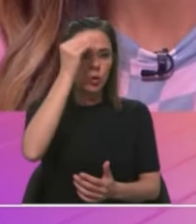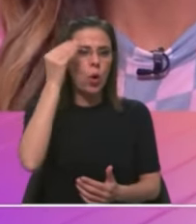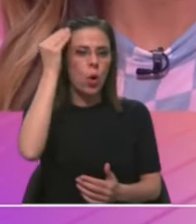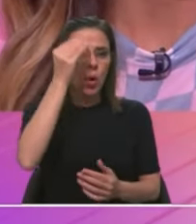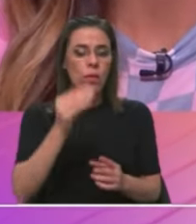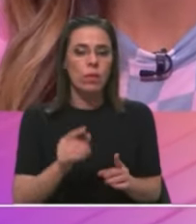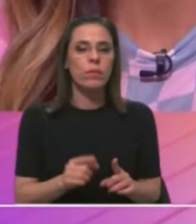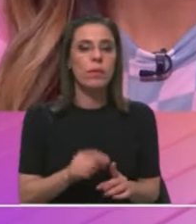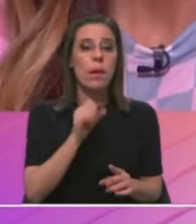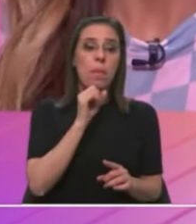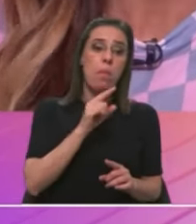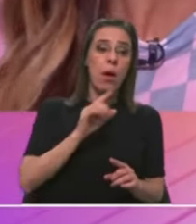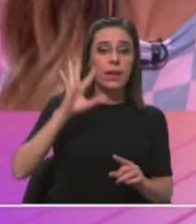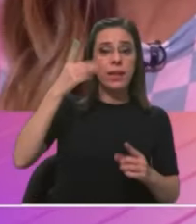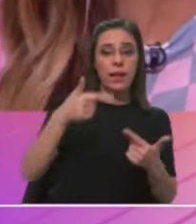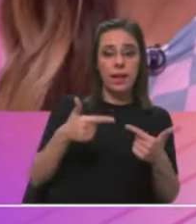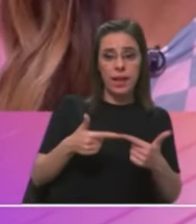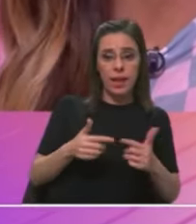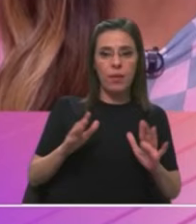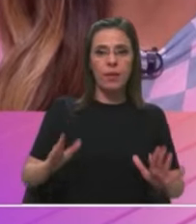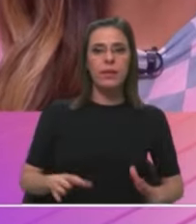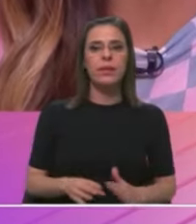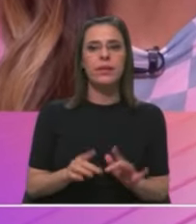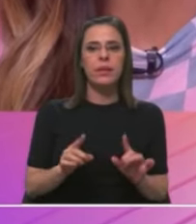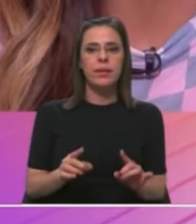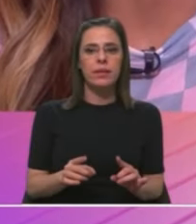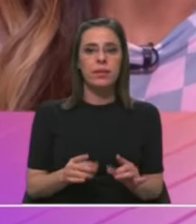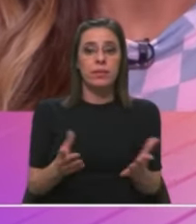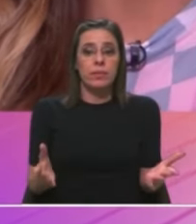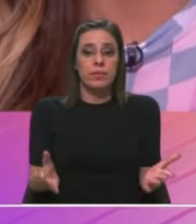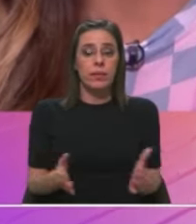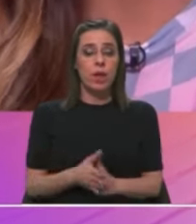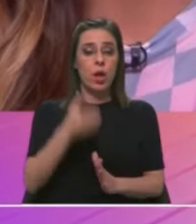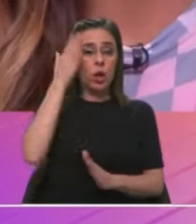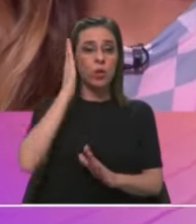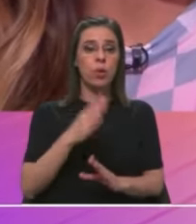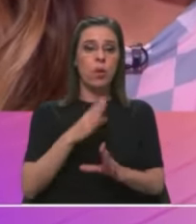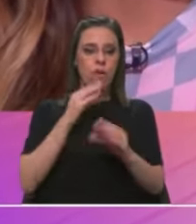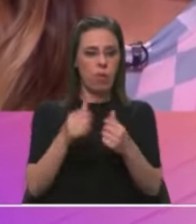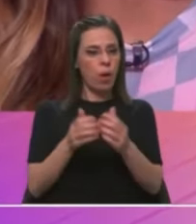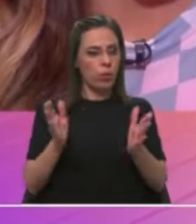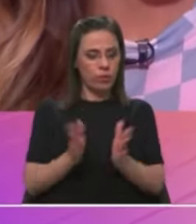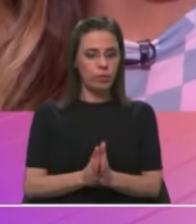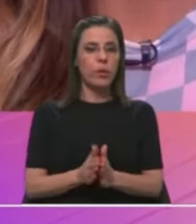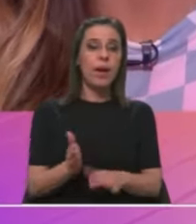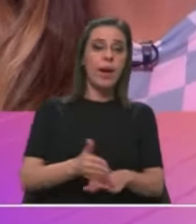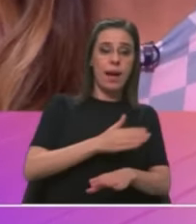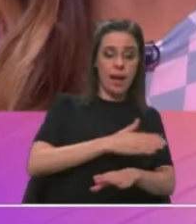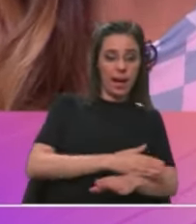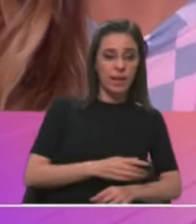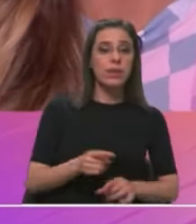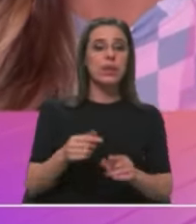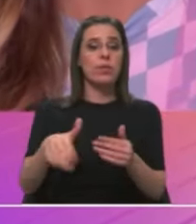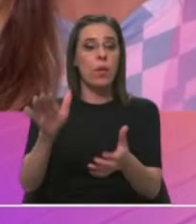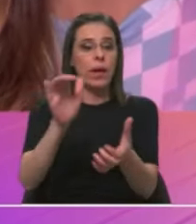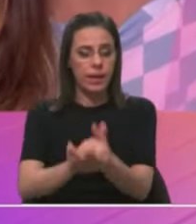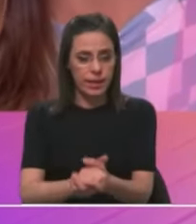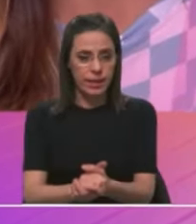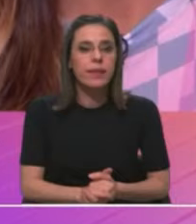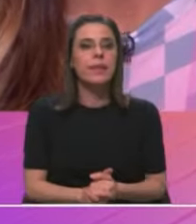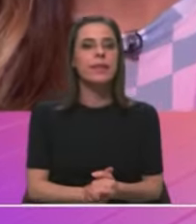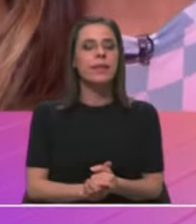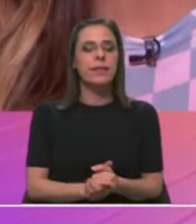É pode ser que de Não é não porque e Júlia eu converso com todas elas antes do momento não é da